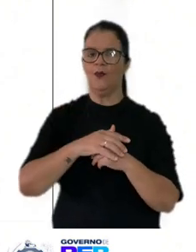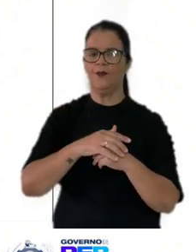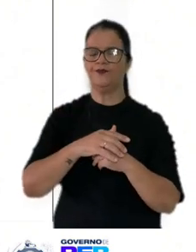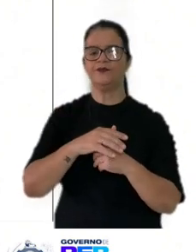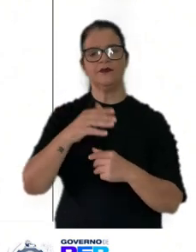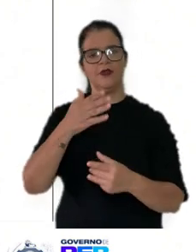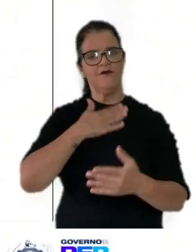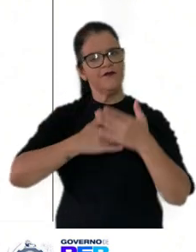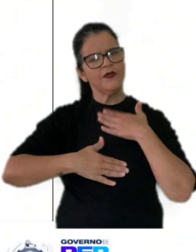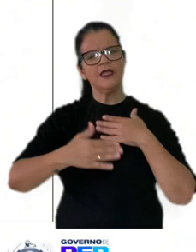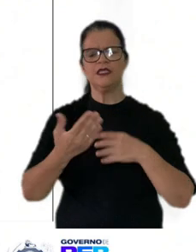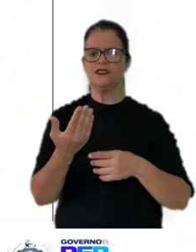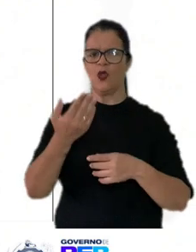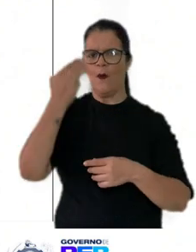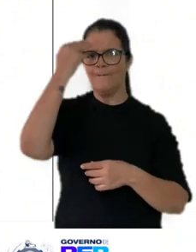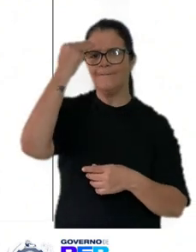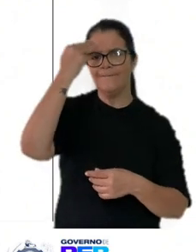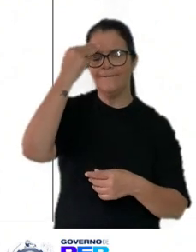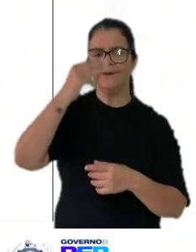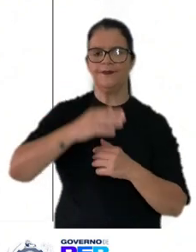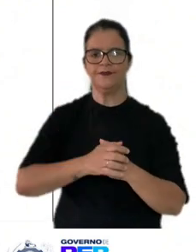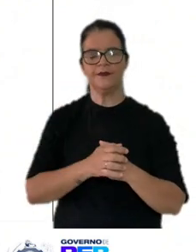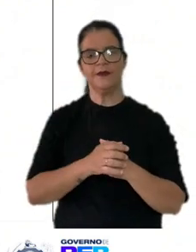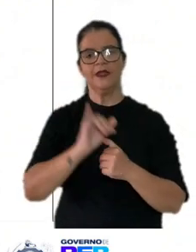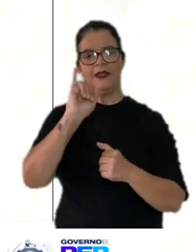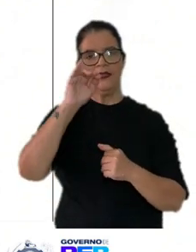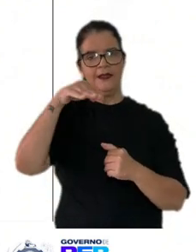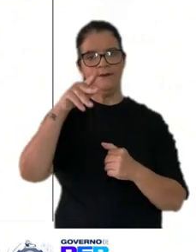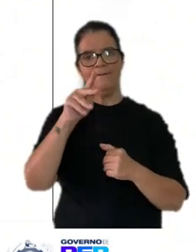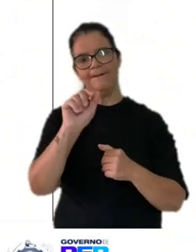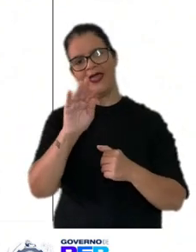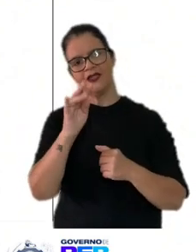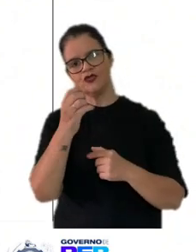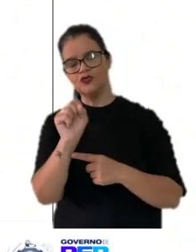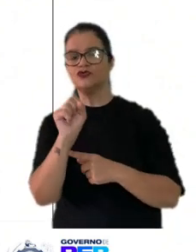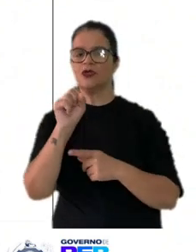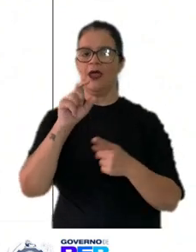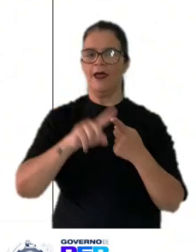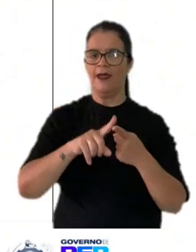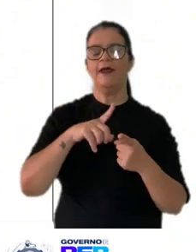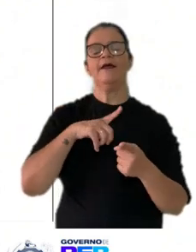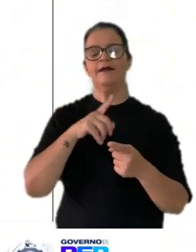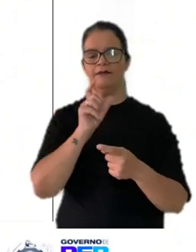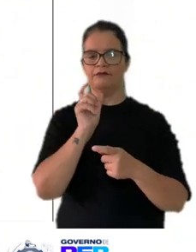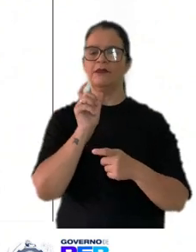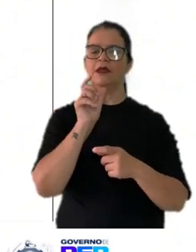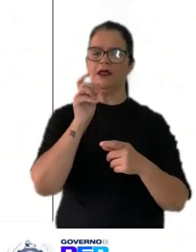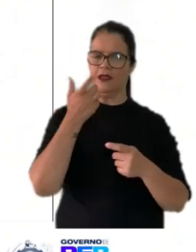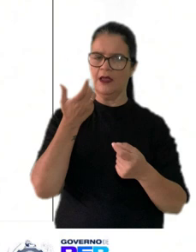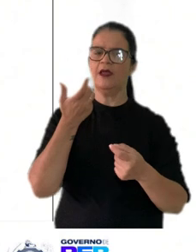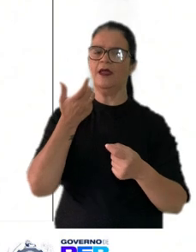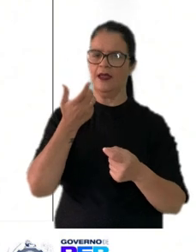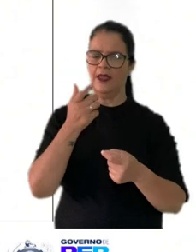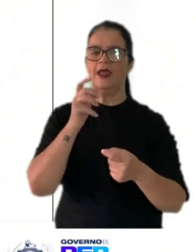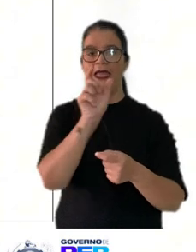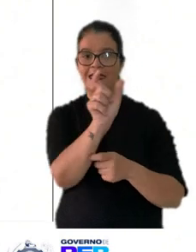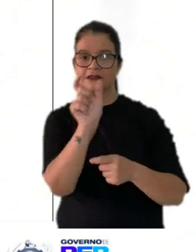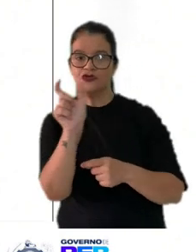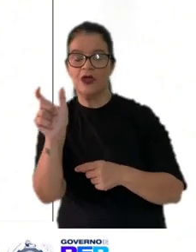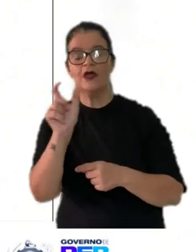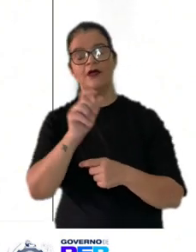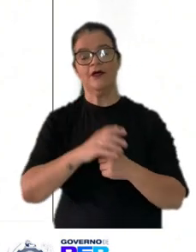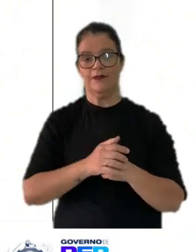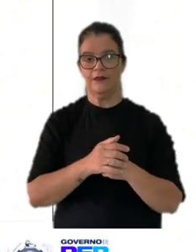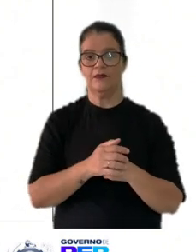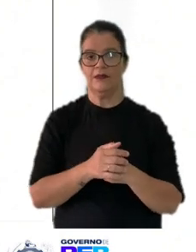impacts impactos impactos físicos mentais a palavra fire que a